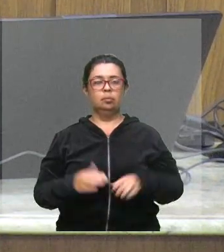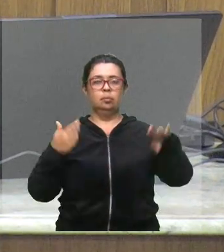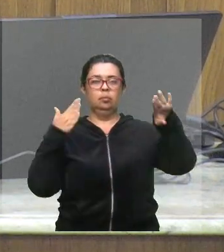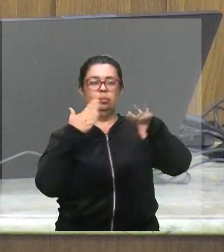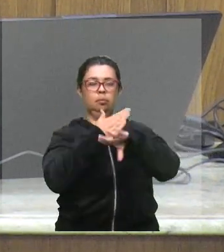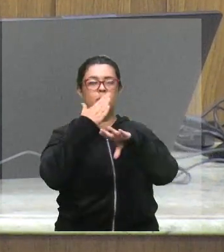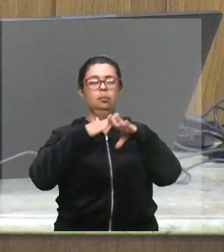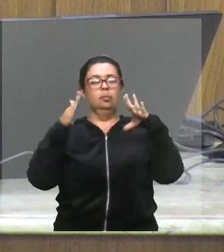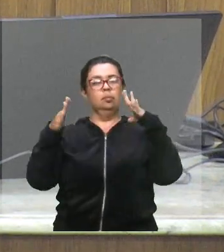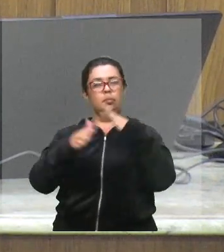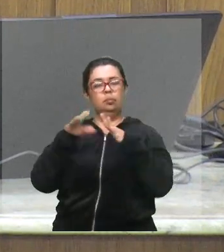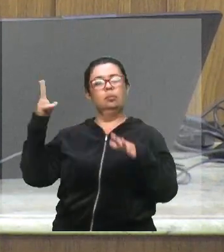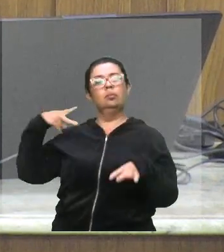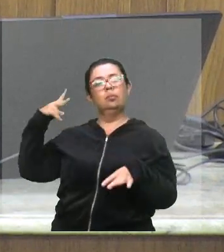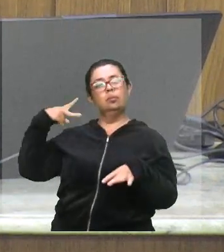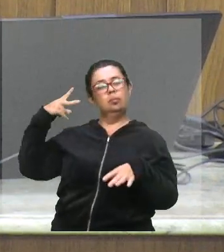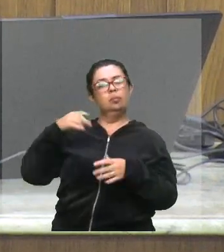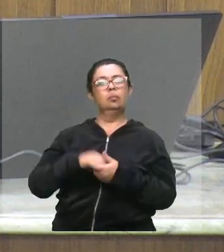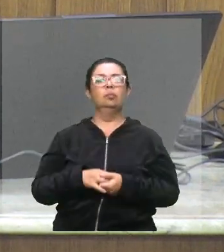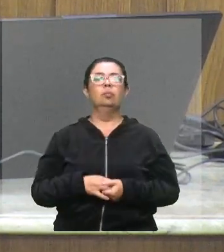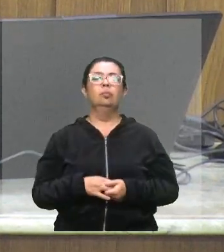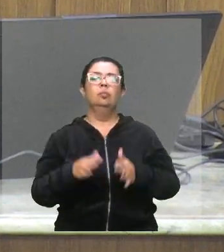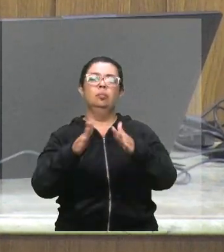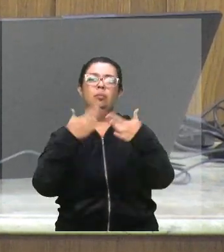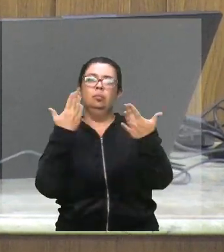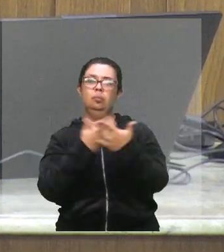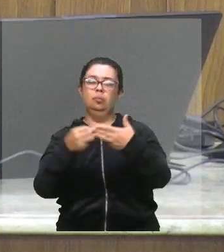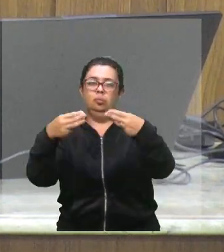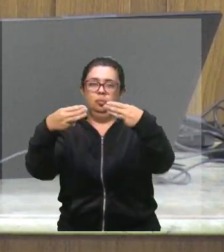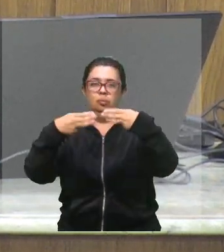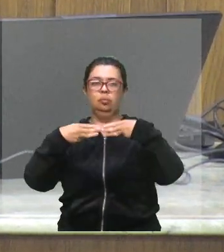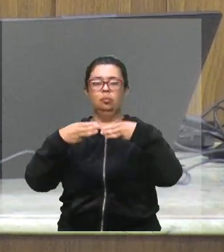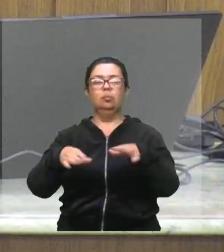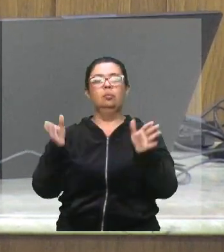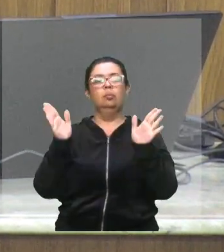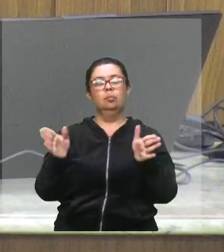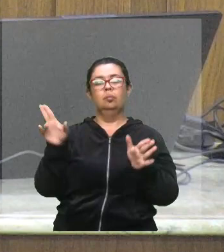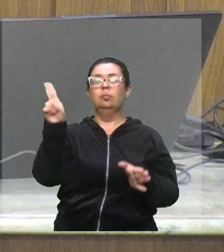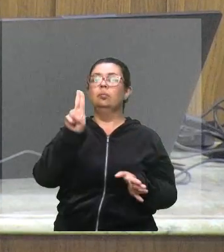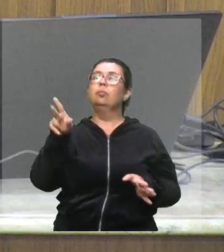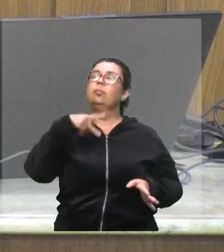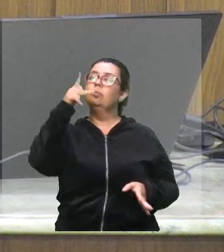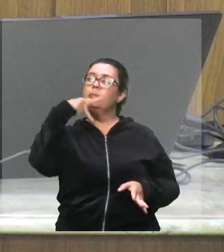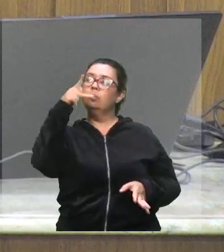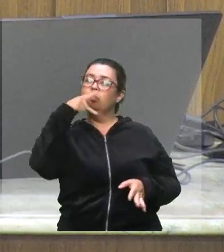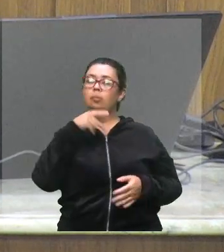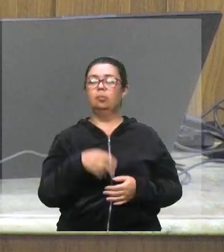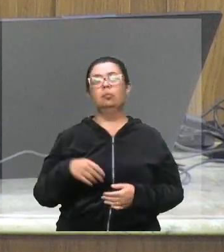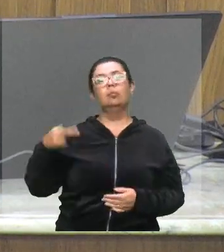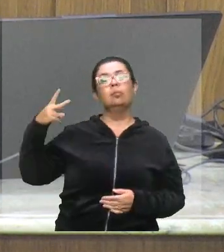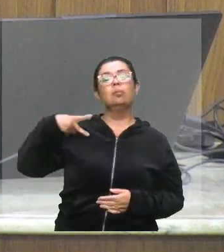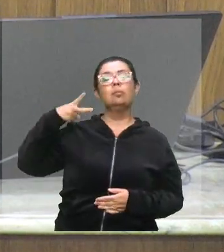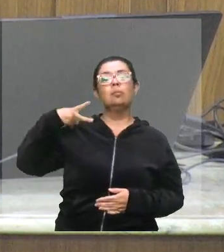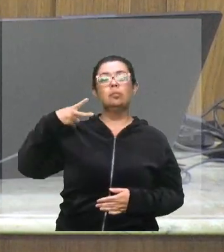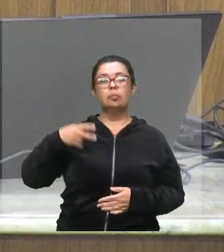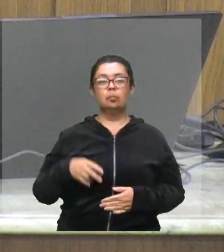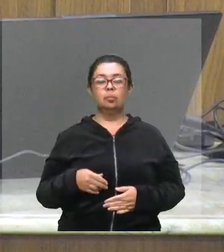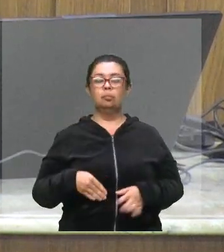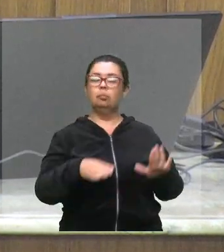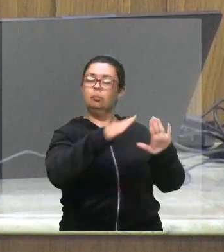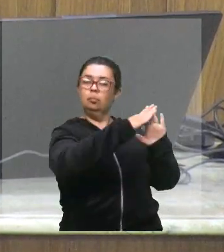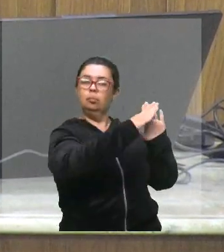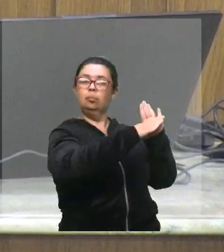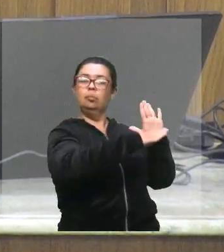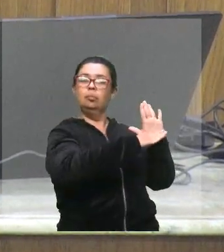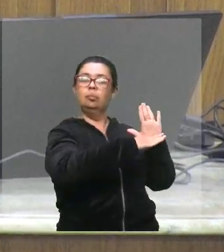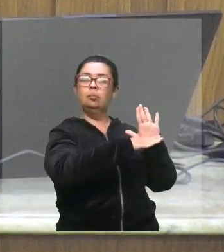Aprovados por unanimidade os requerimentos e moções. Passaremos agora para o uso da palavra pelos vereadores, seguindo a ordem de